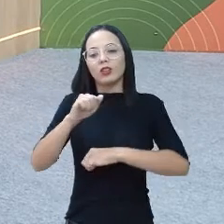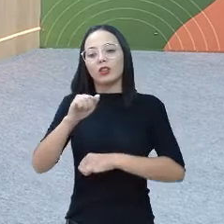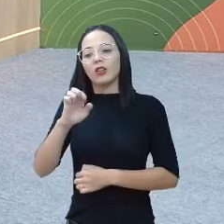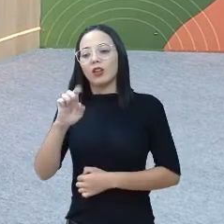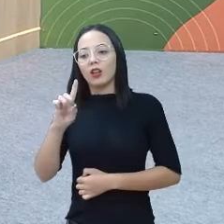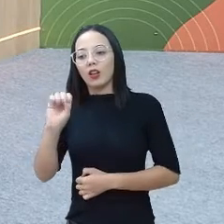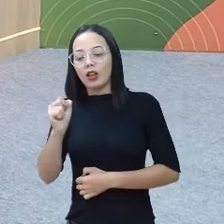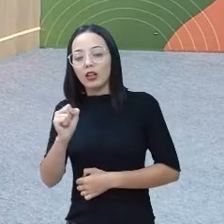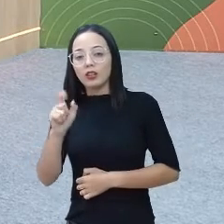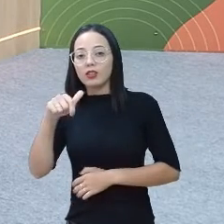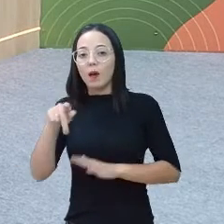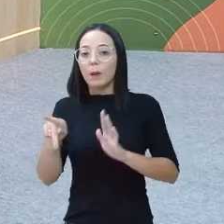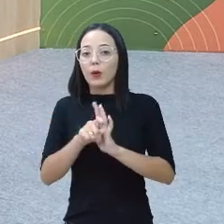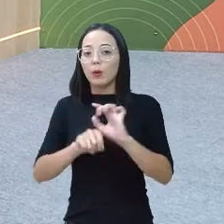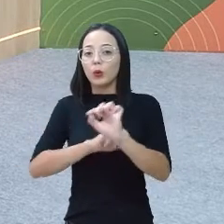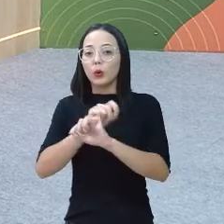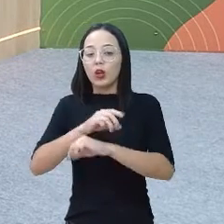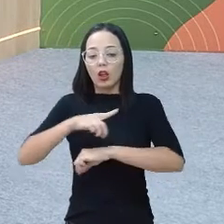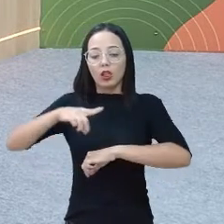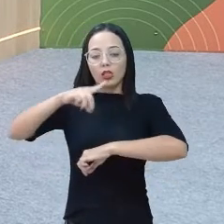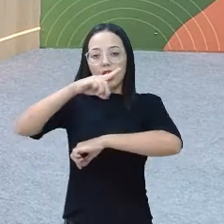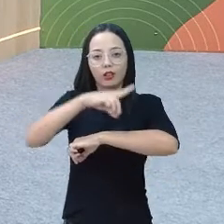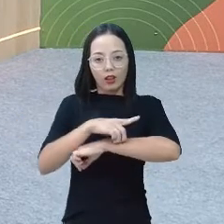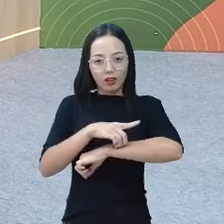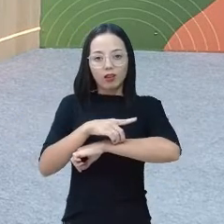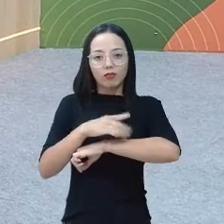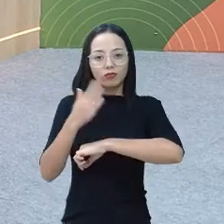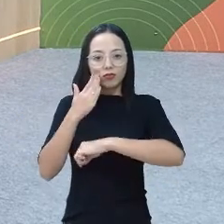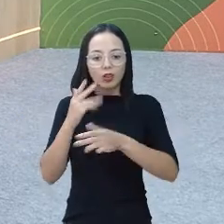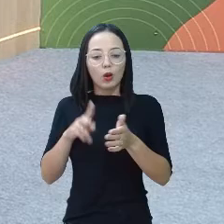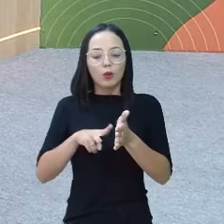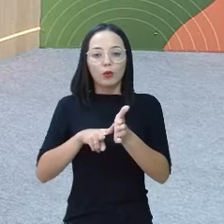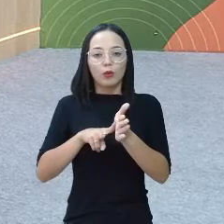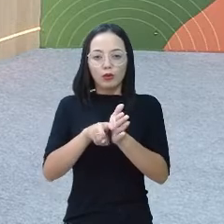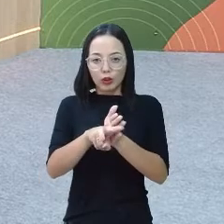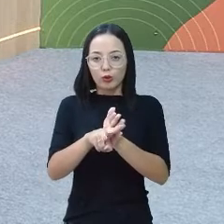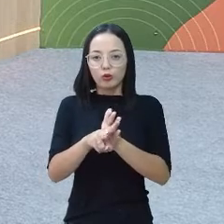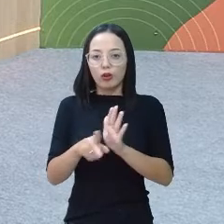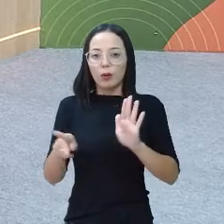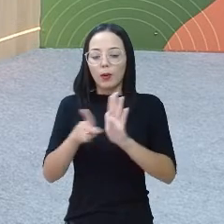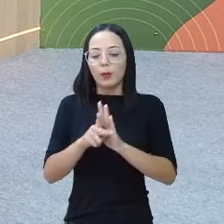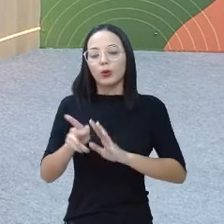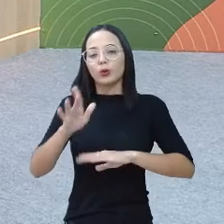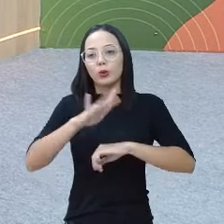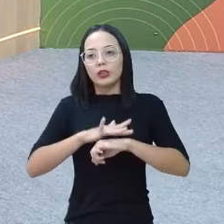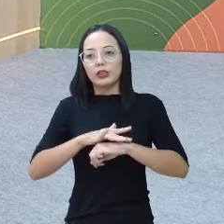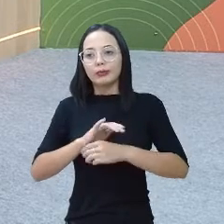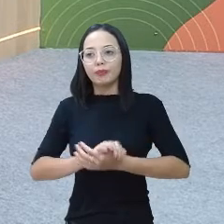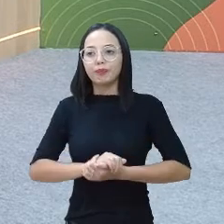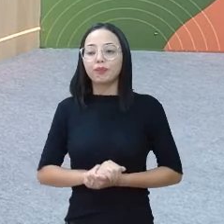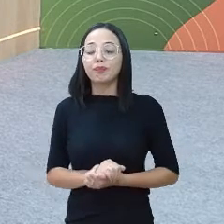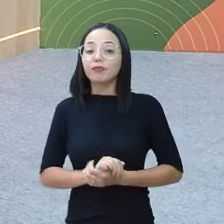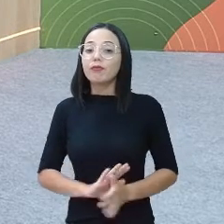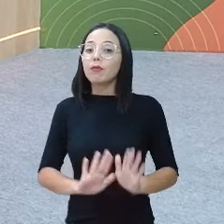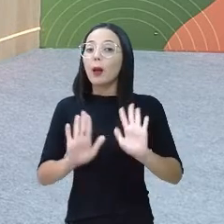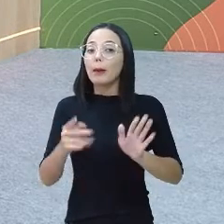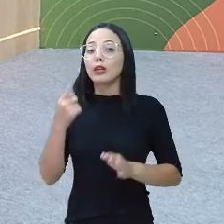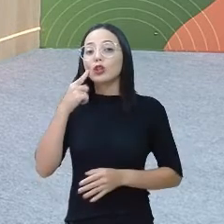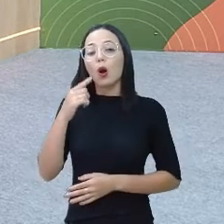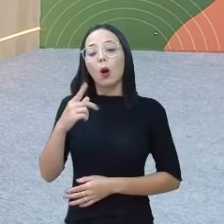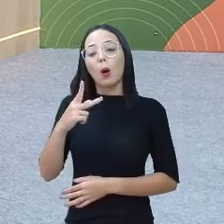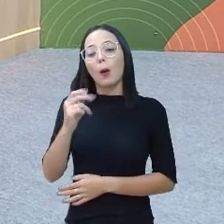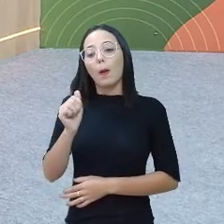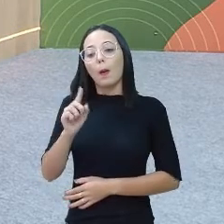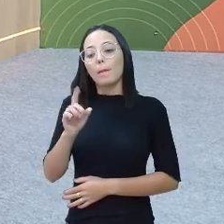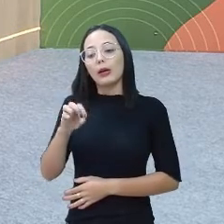que é o mosquito portador, né, do vírus dessas doenças, né? E no caso da